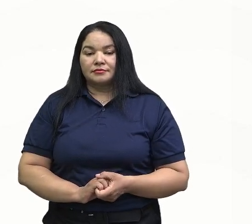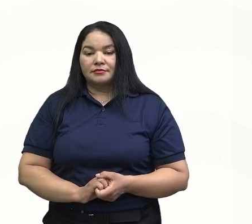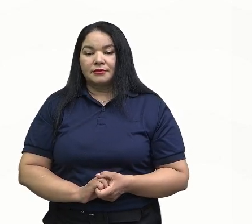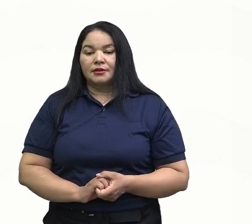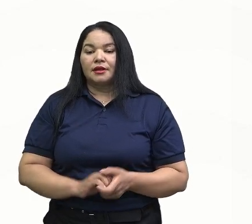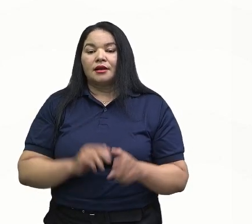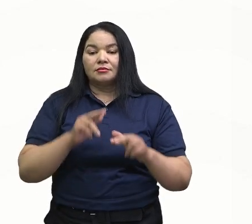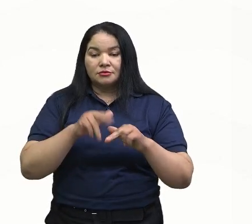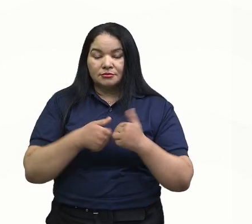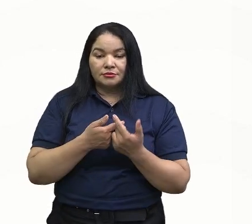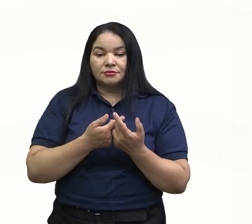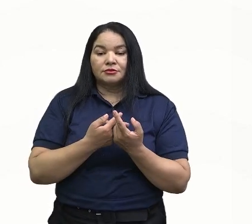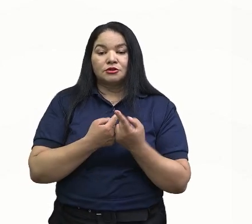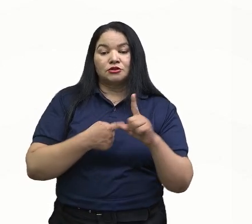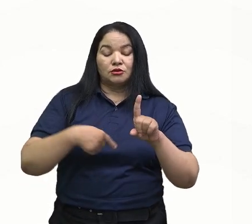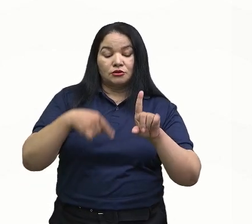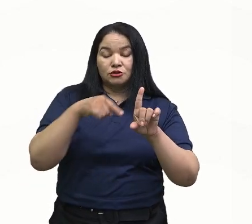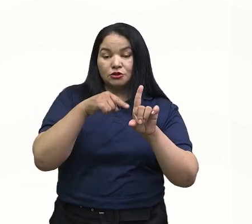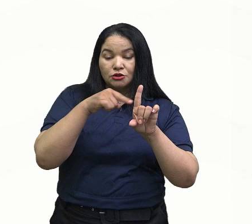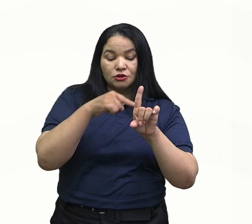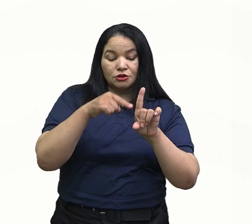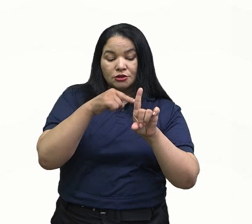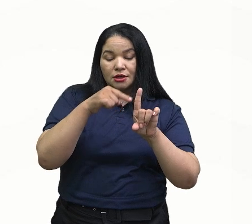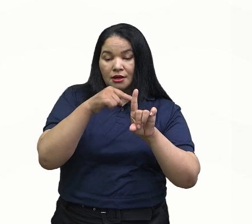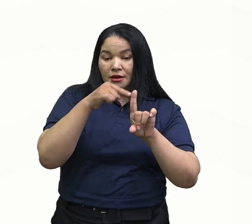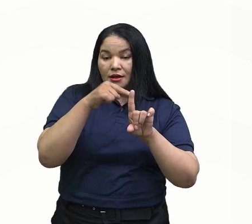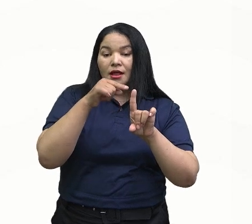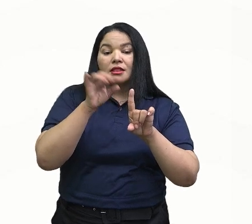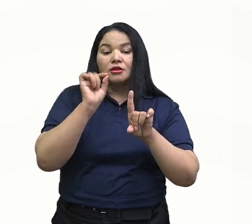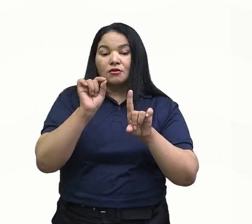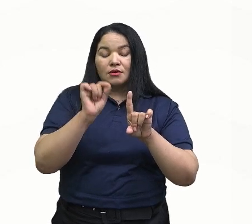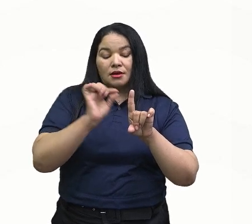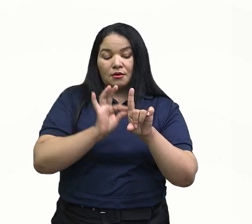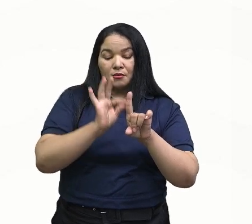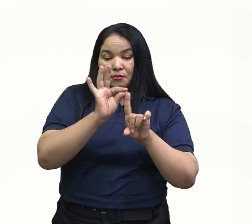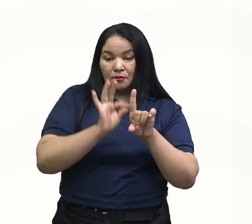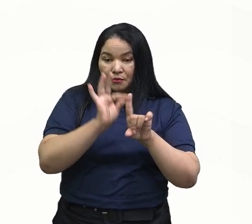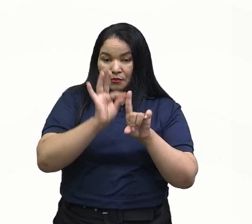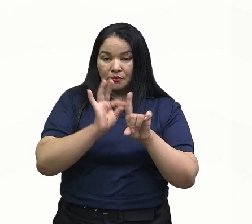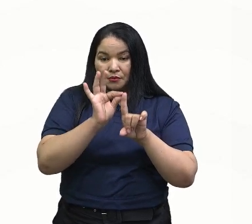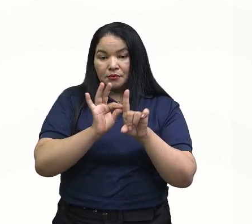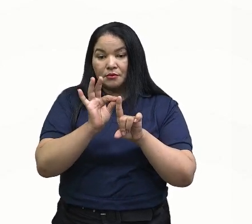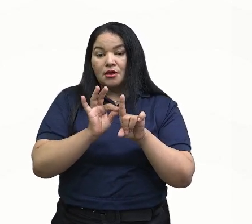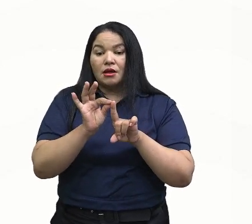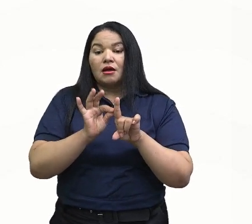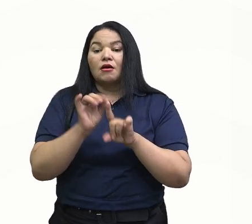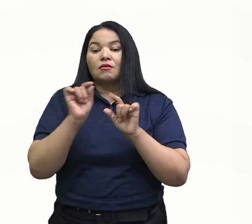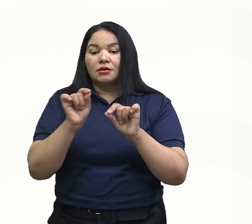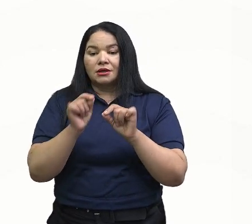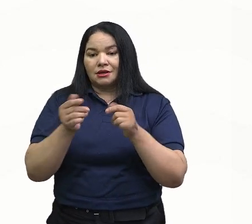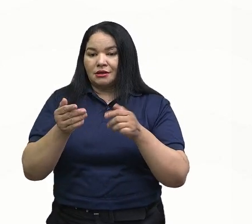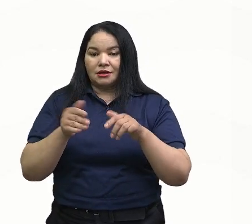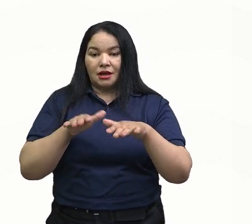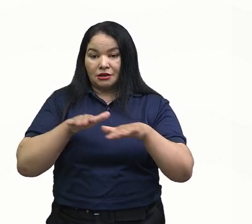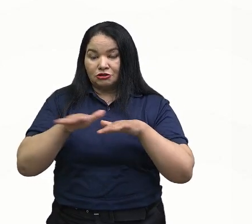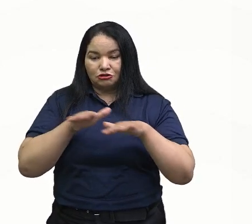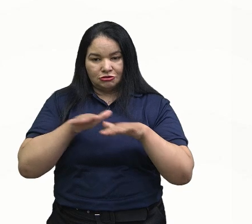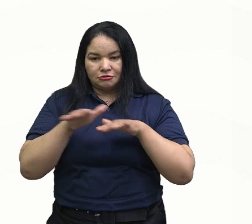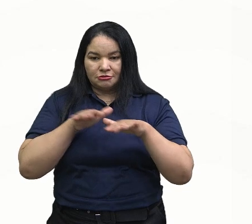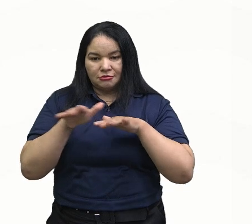de escalas, que tem a função de medir essa temperatura, ou seja, o grau de agitação, como a gente acabou de